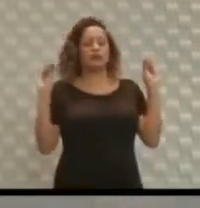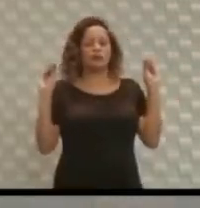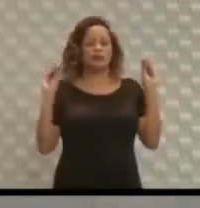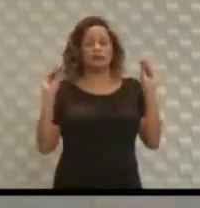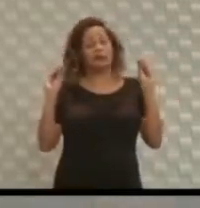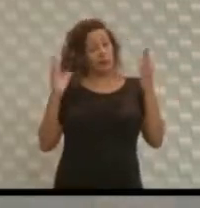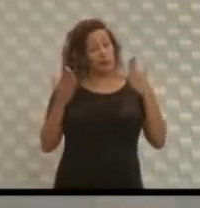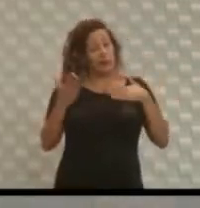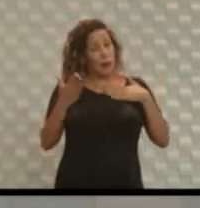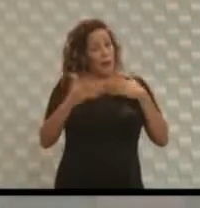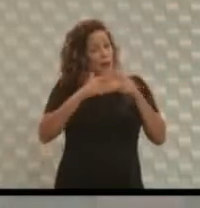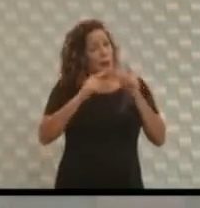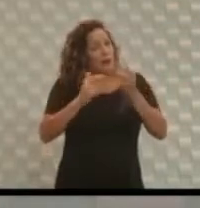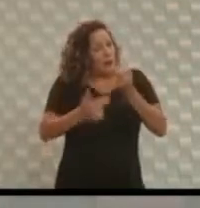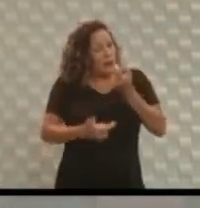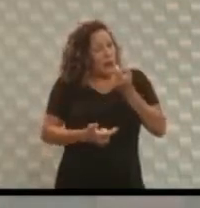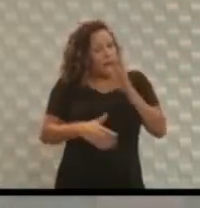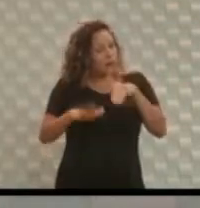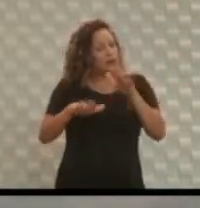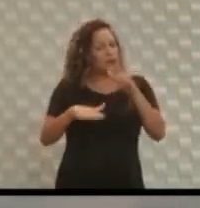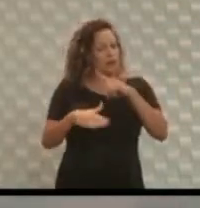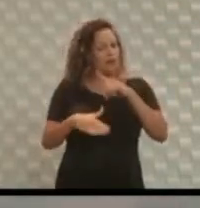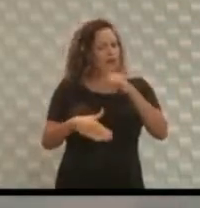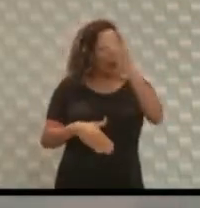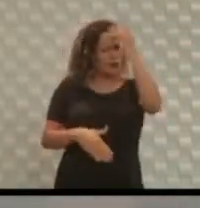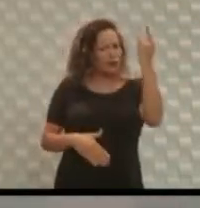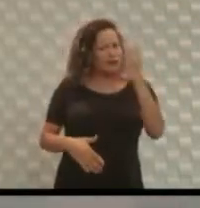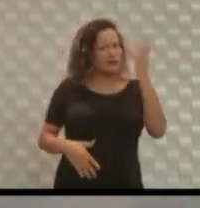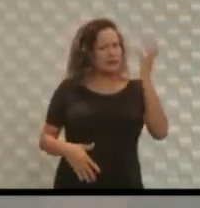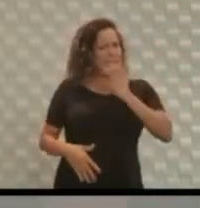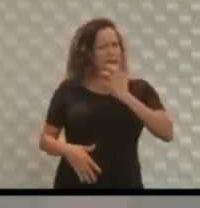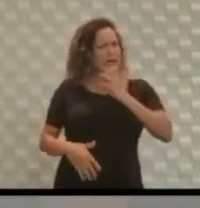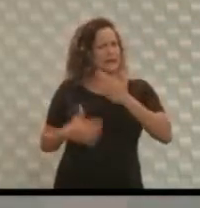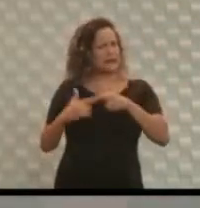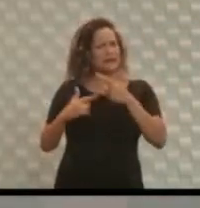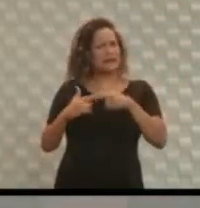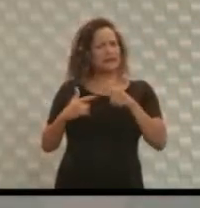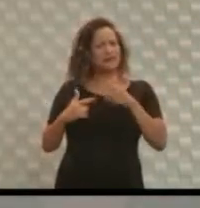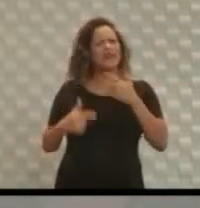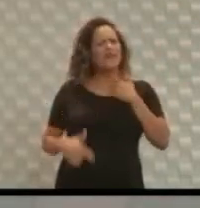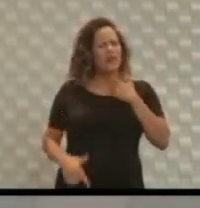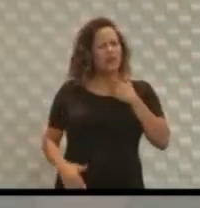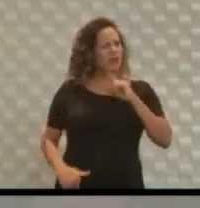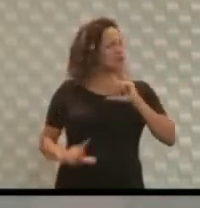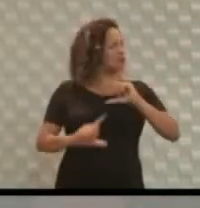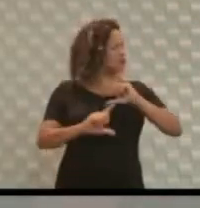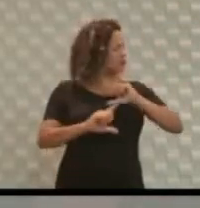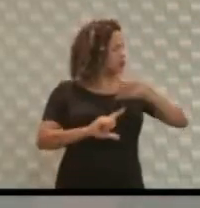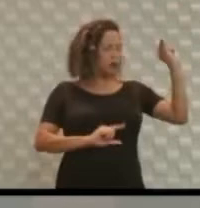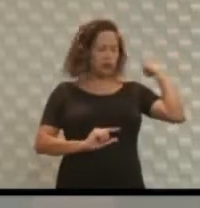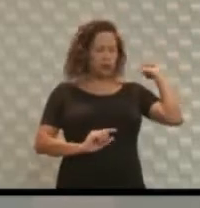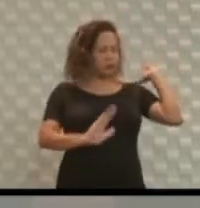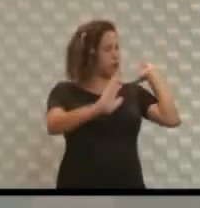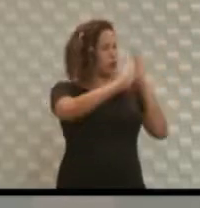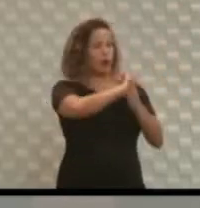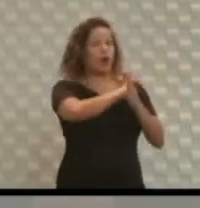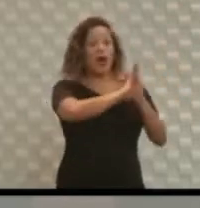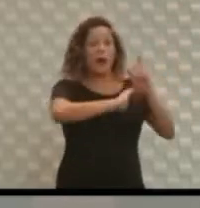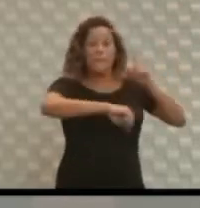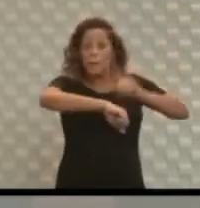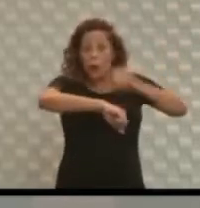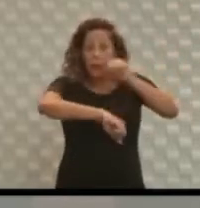Agora, imagina gente que enfrenta problemas realmente sérios. Dá vontade de ir embora. É nessa hora que você tem que invocar a